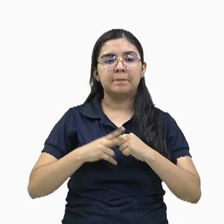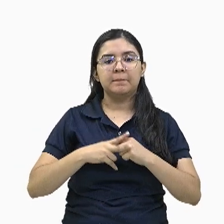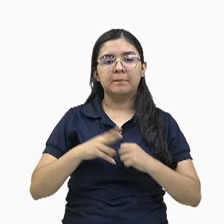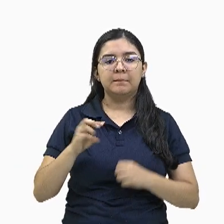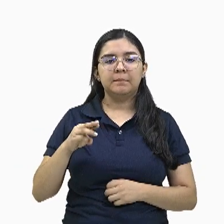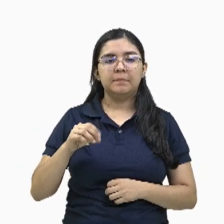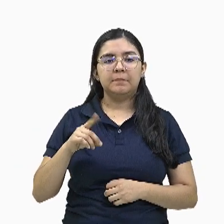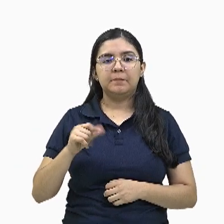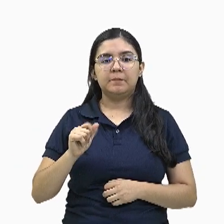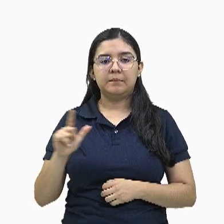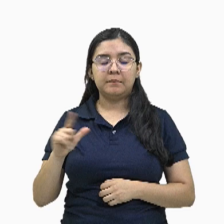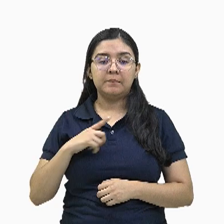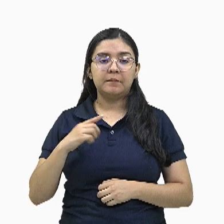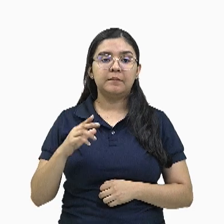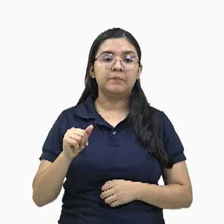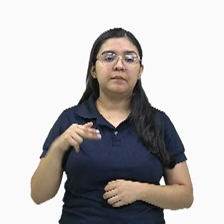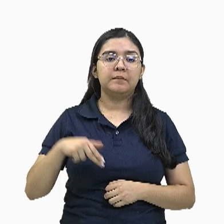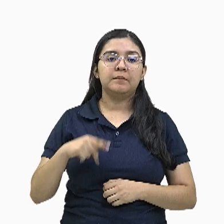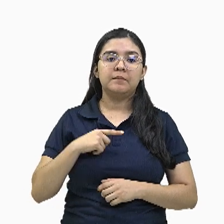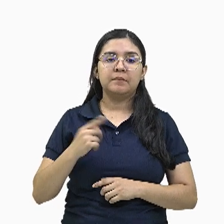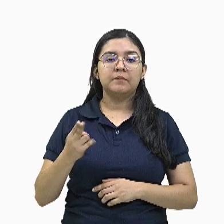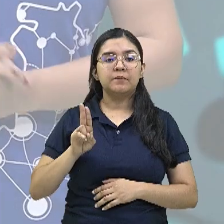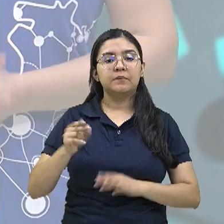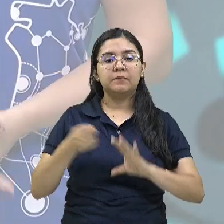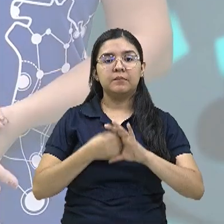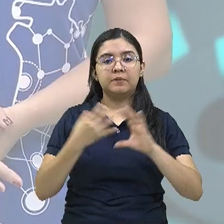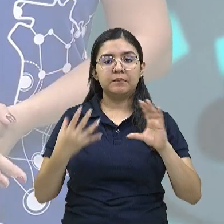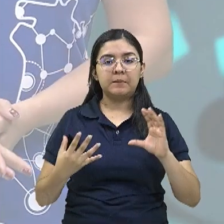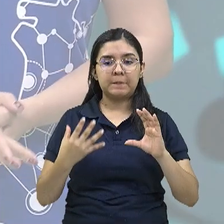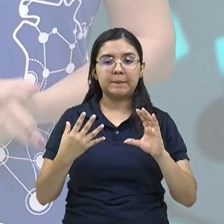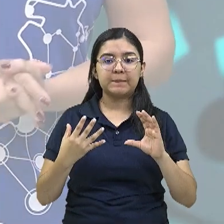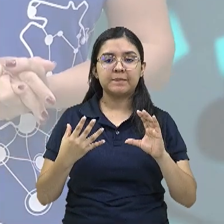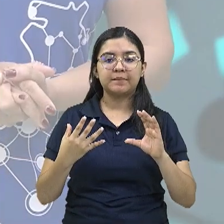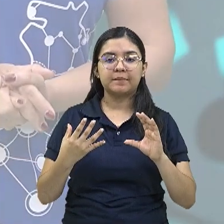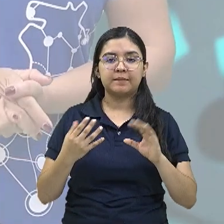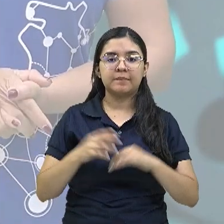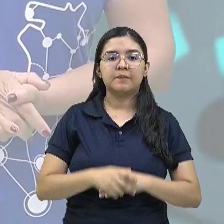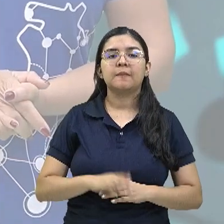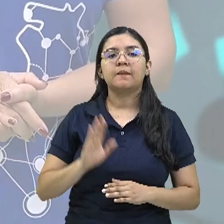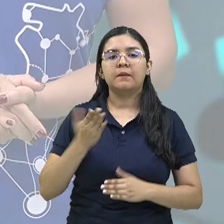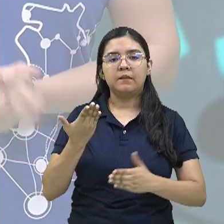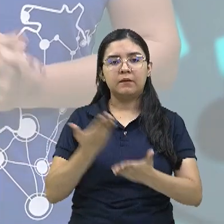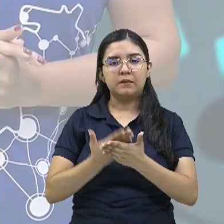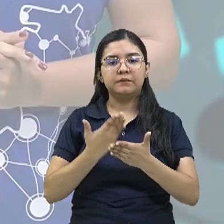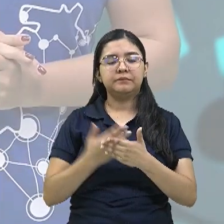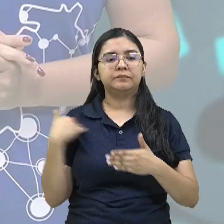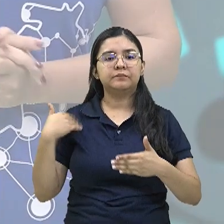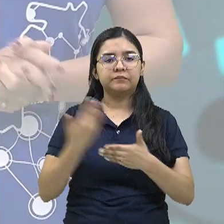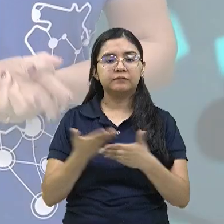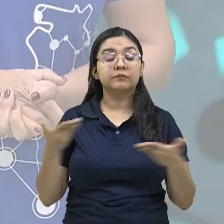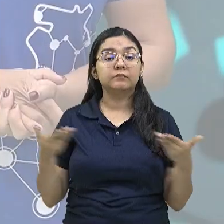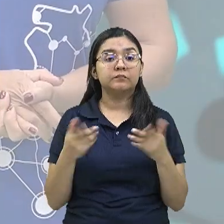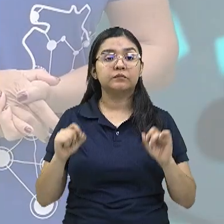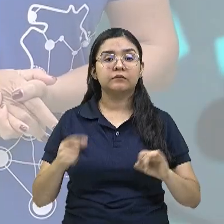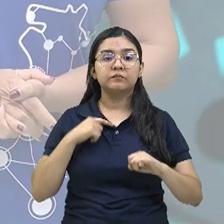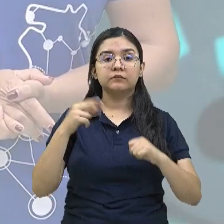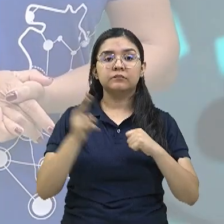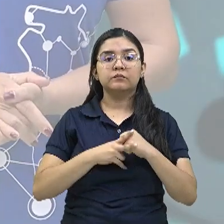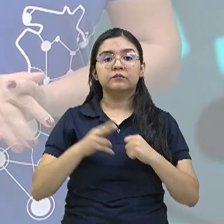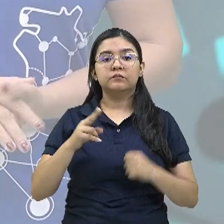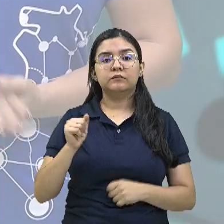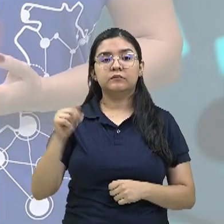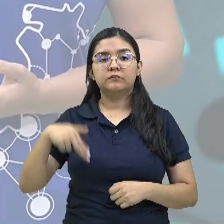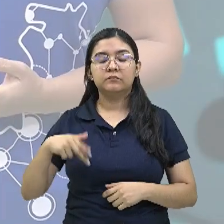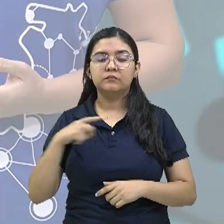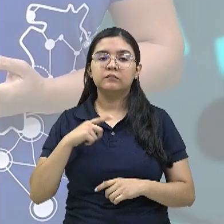modal, utilizando esta característica. Trabalhei com vocês, né, até agora, o verbo modal